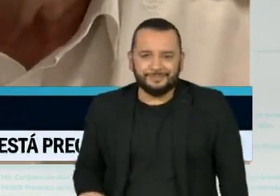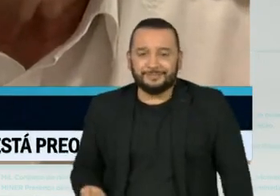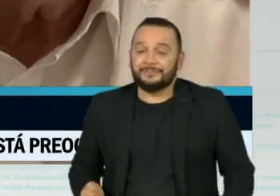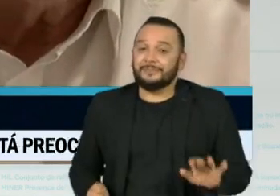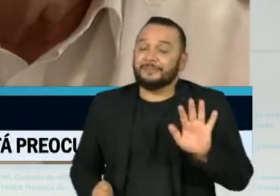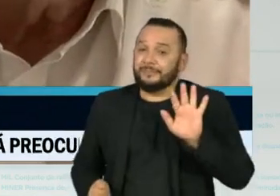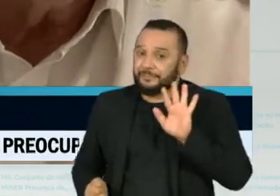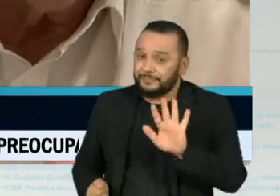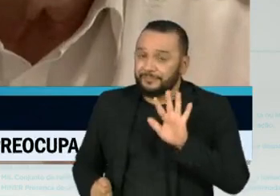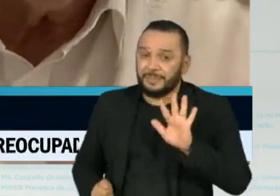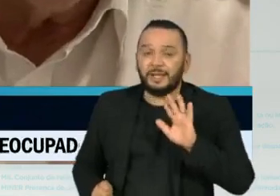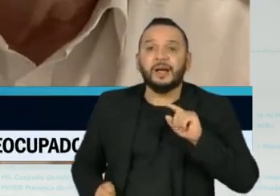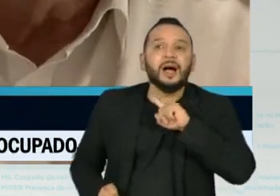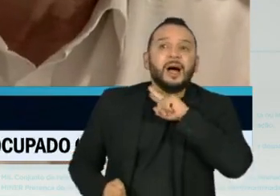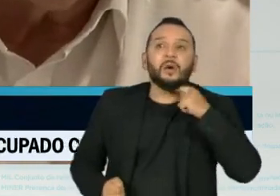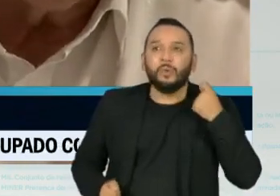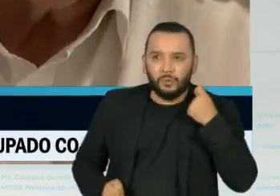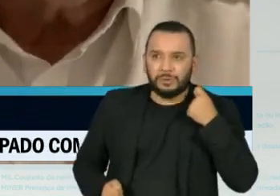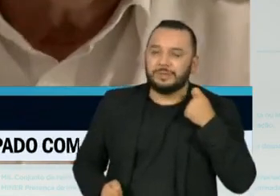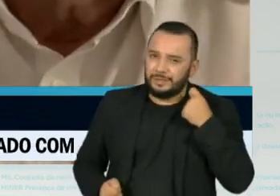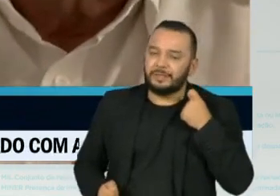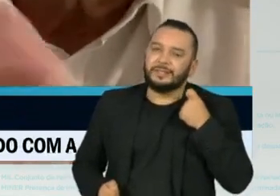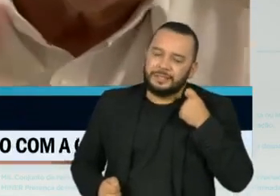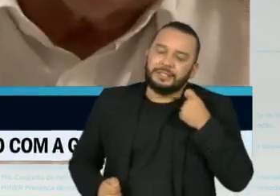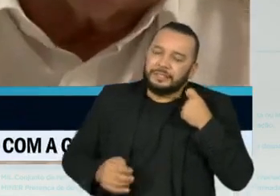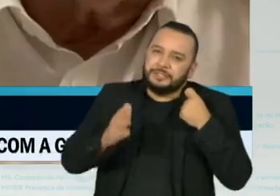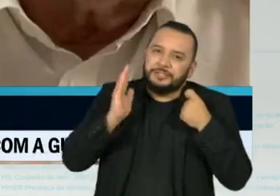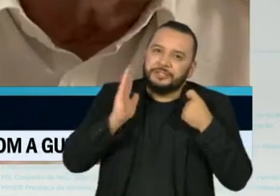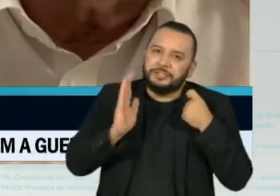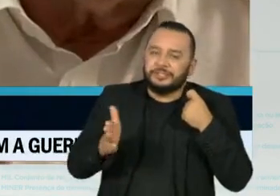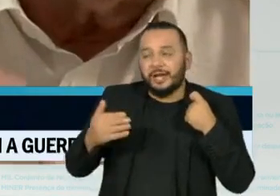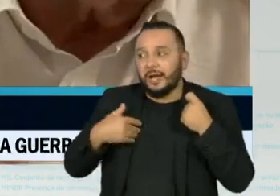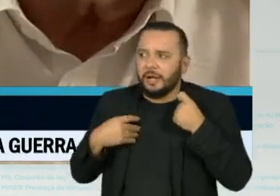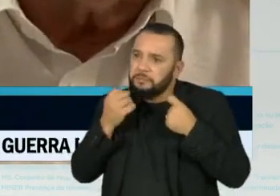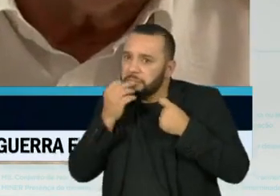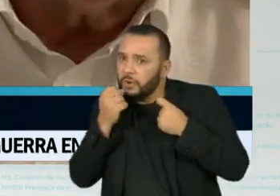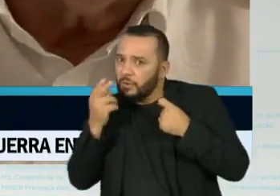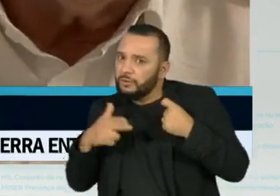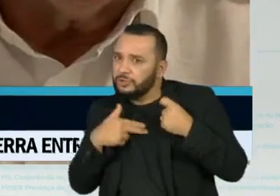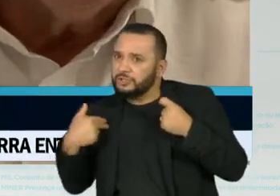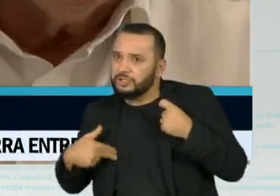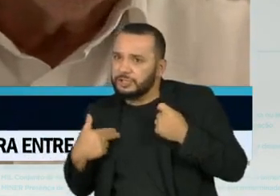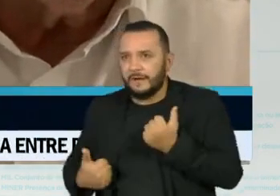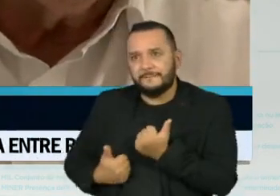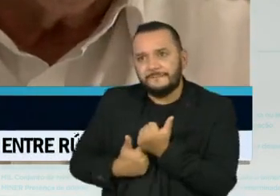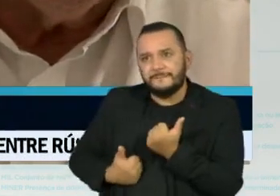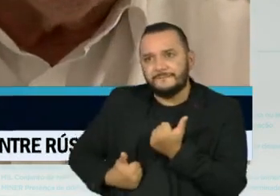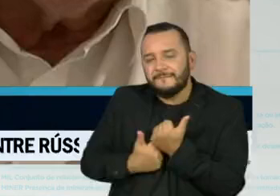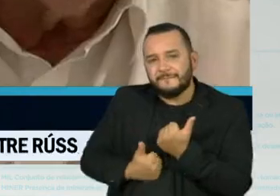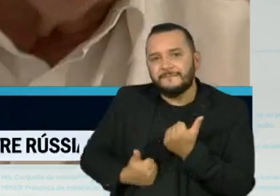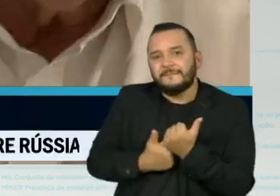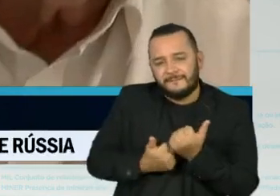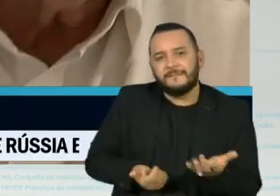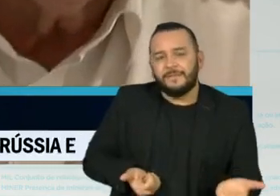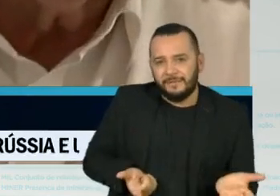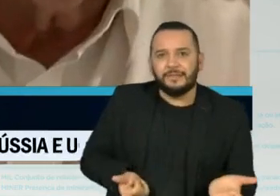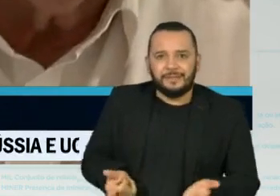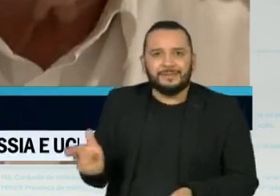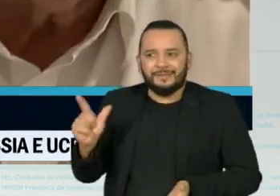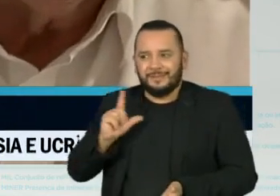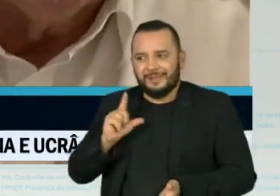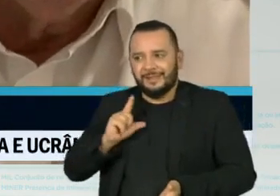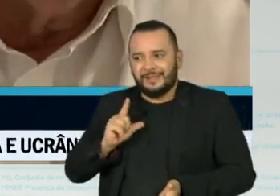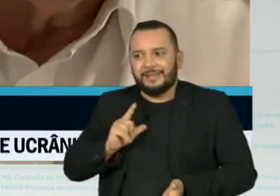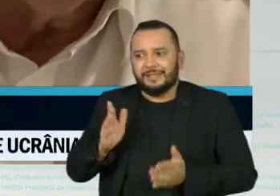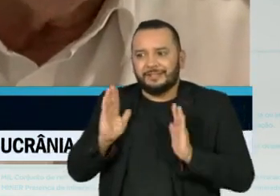dessa vantagem que não era óbvia antigamente, sobretudo no contexto anterior em que a